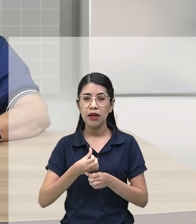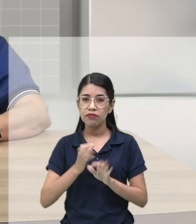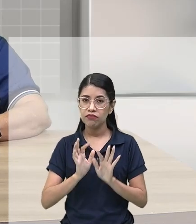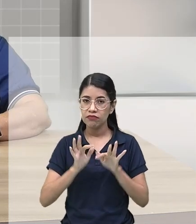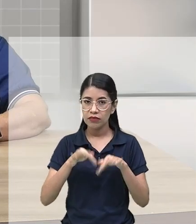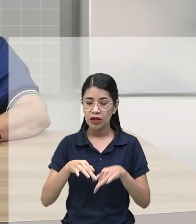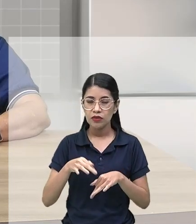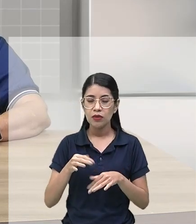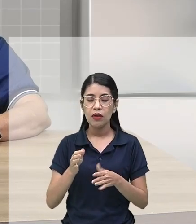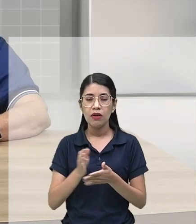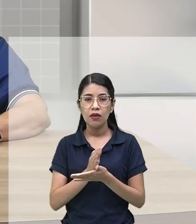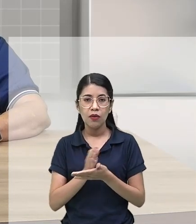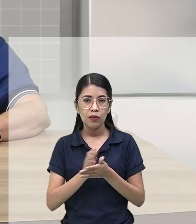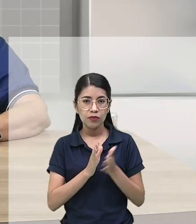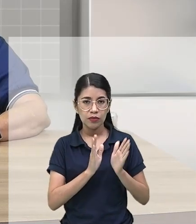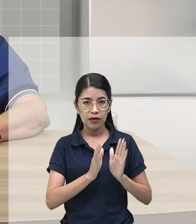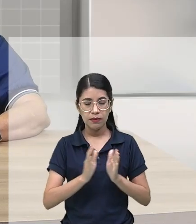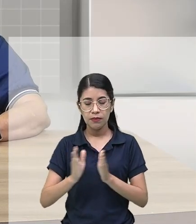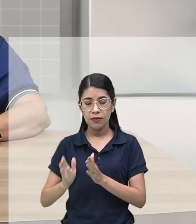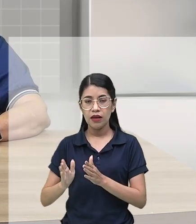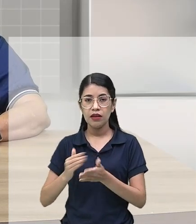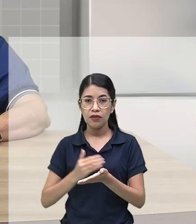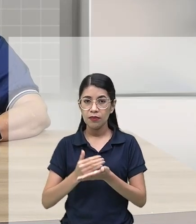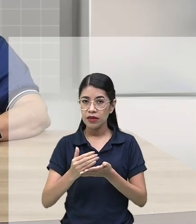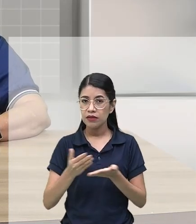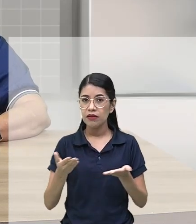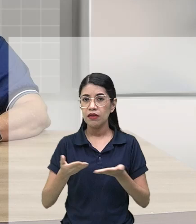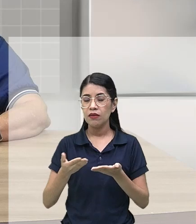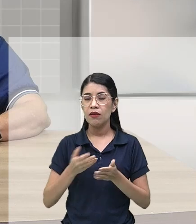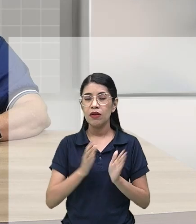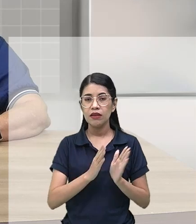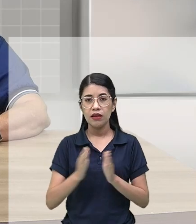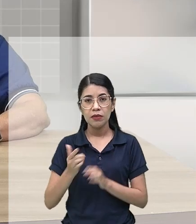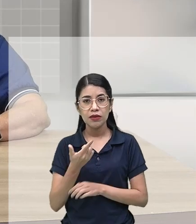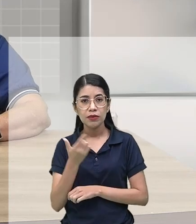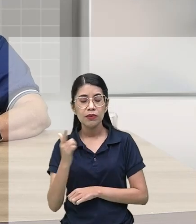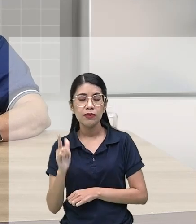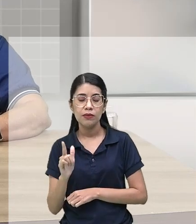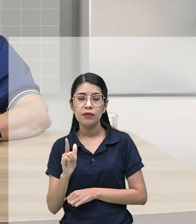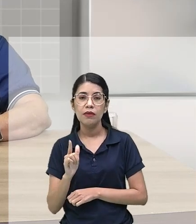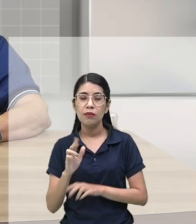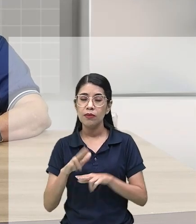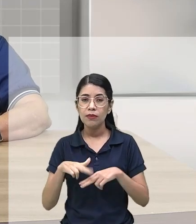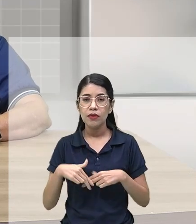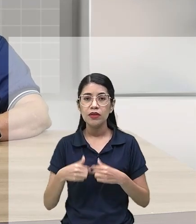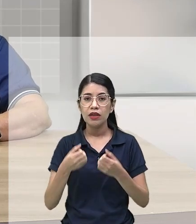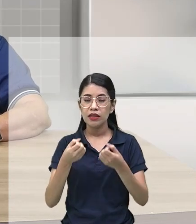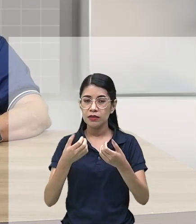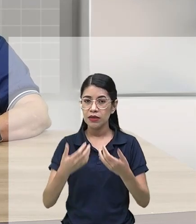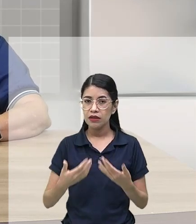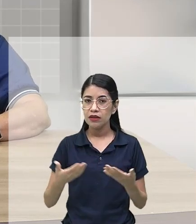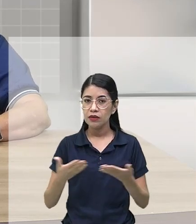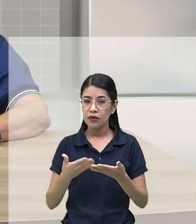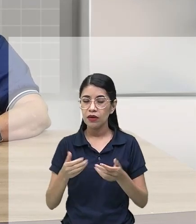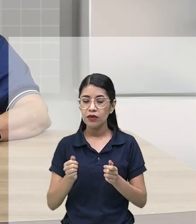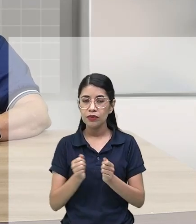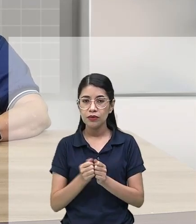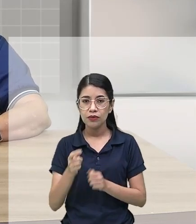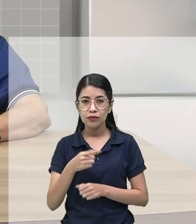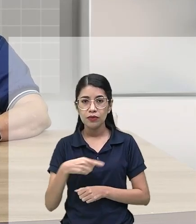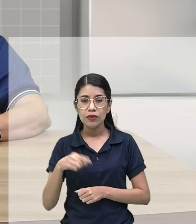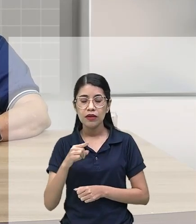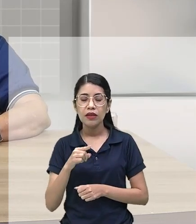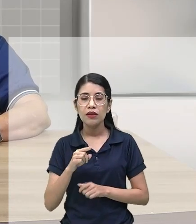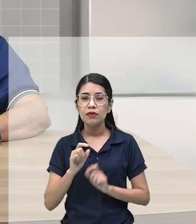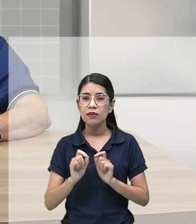primeiro semestre e vamos dar início agora em novas etapas, então por isso nós estamos aqui com vocês para